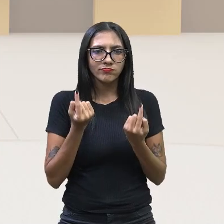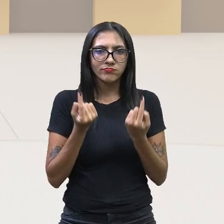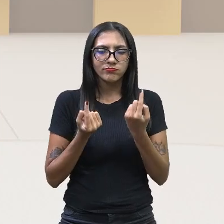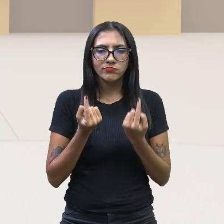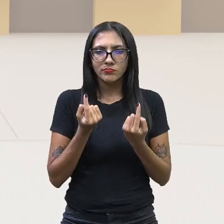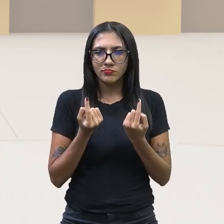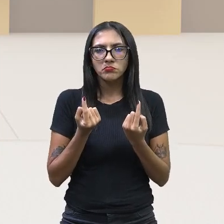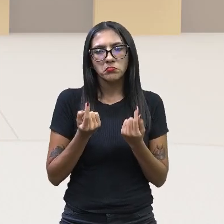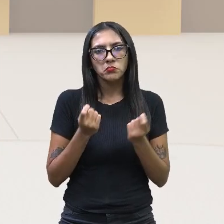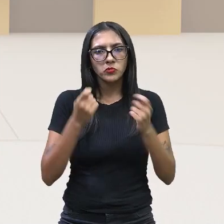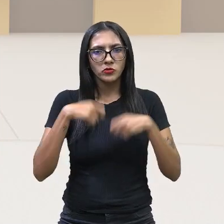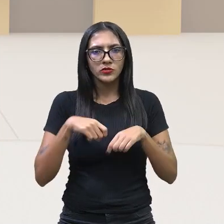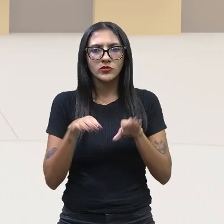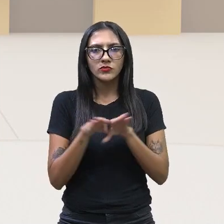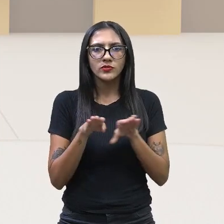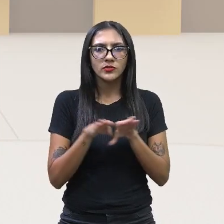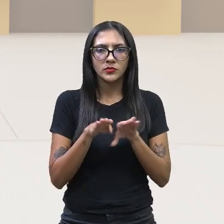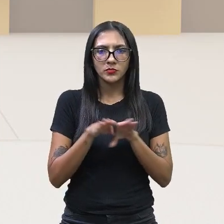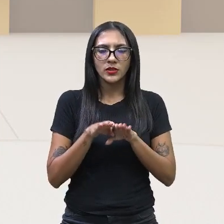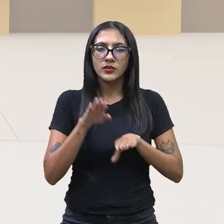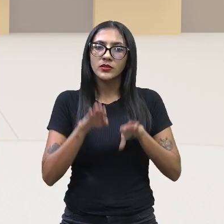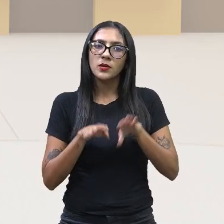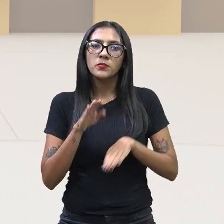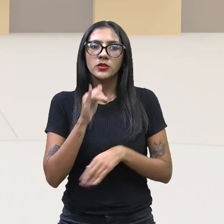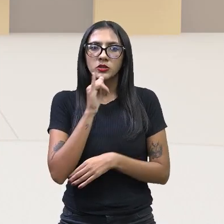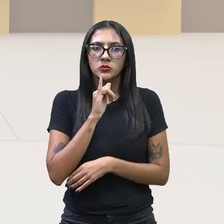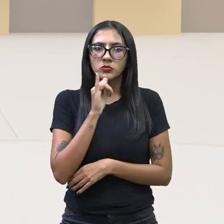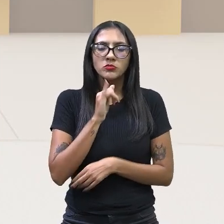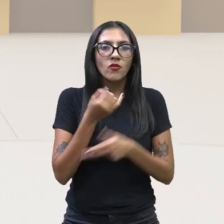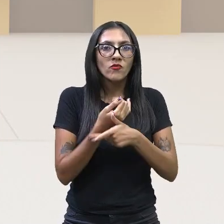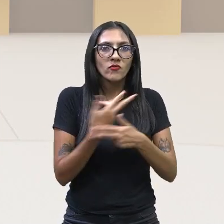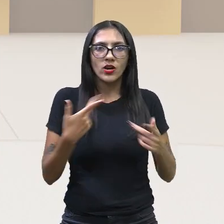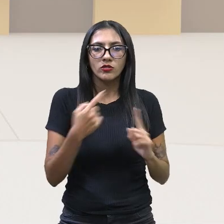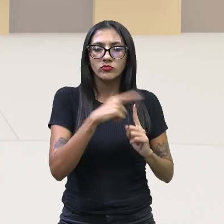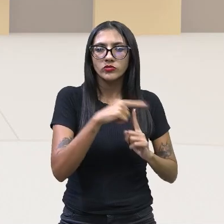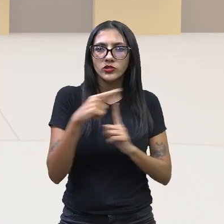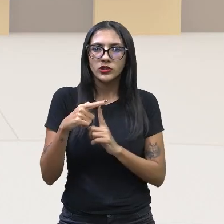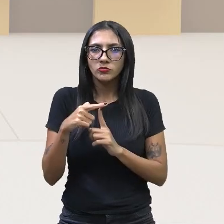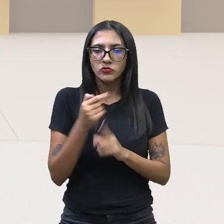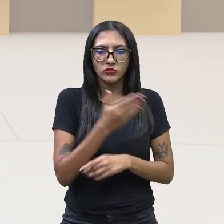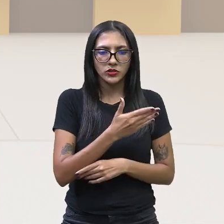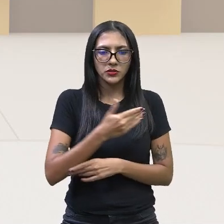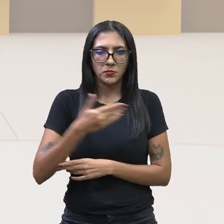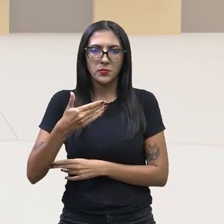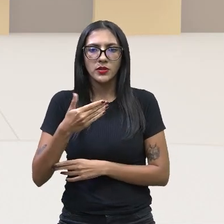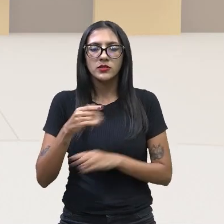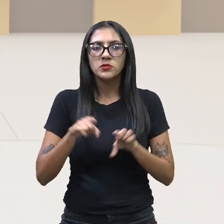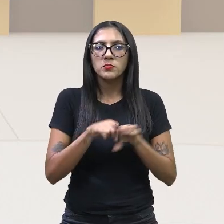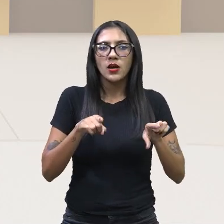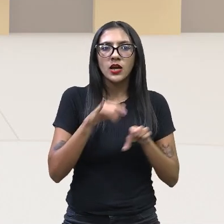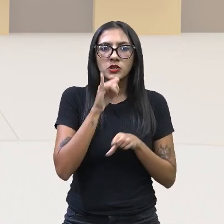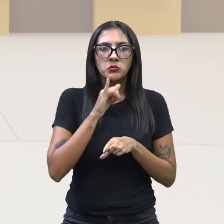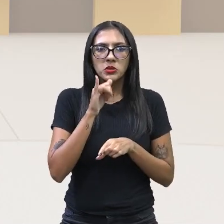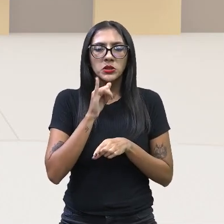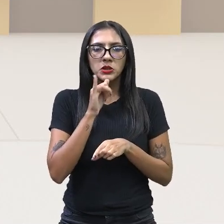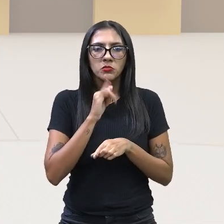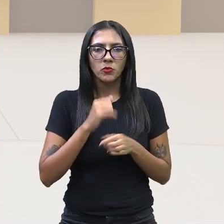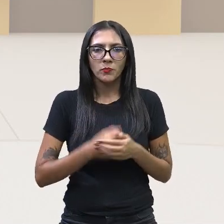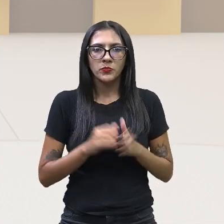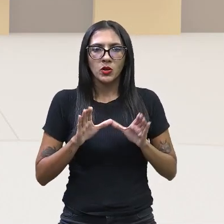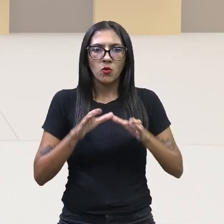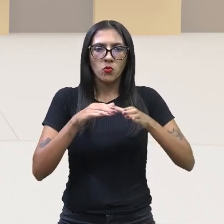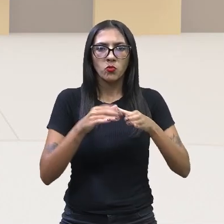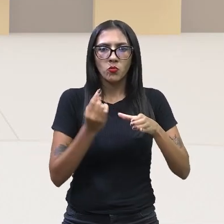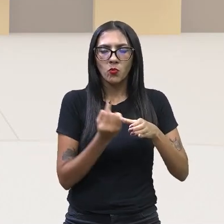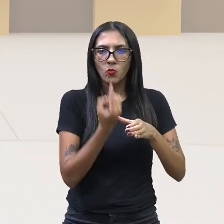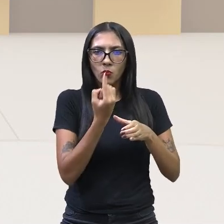certa. Fishes com ES eu estou me referindo a várias espécies de peixes. Mas quando eu estou falando de vários peixes da mesma espécie, ele